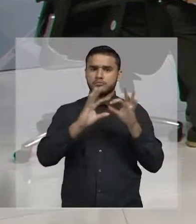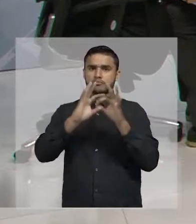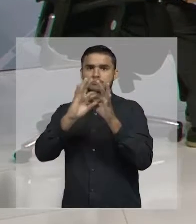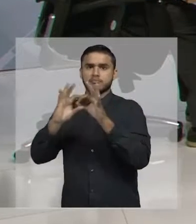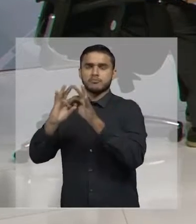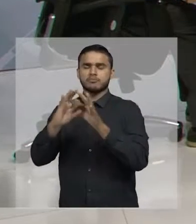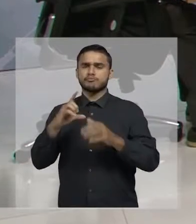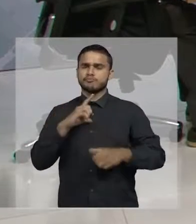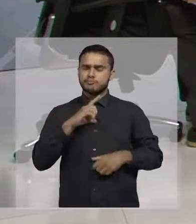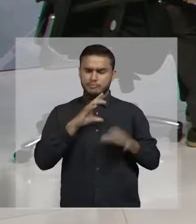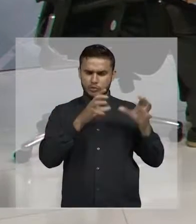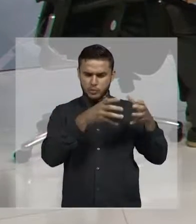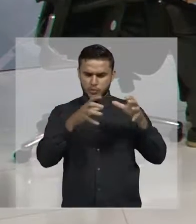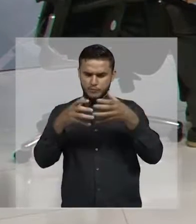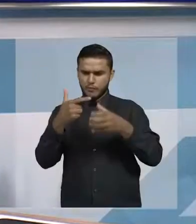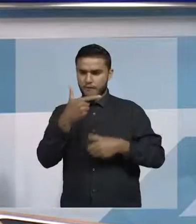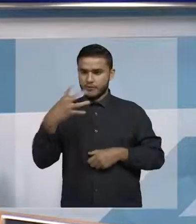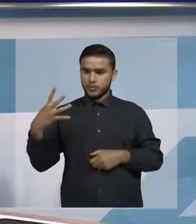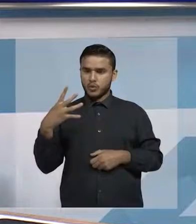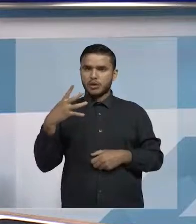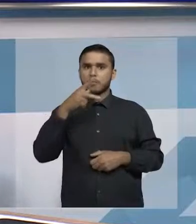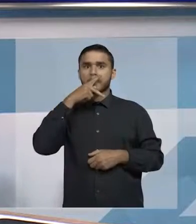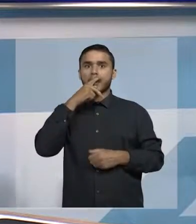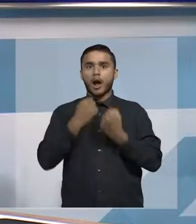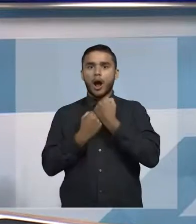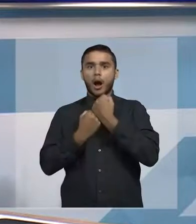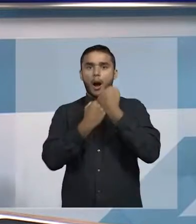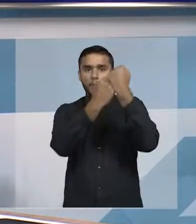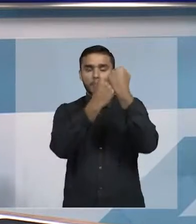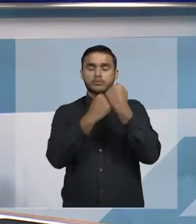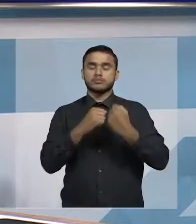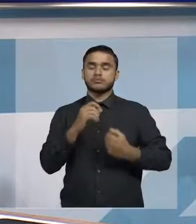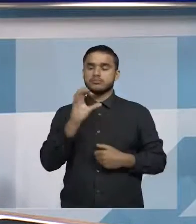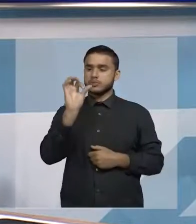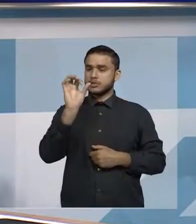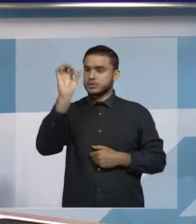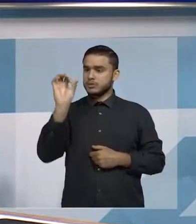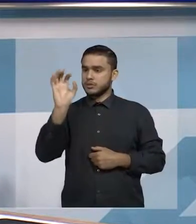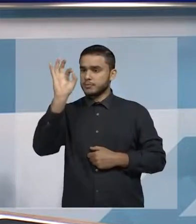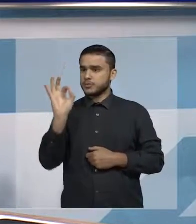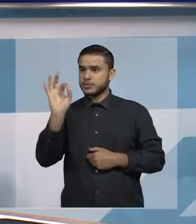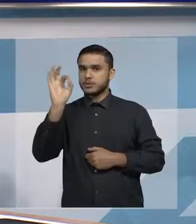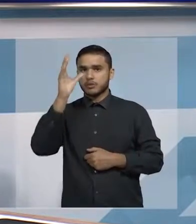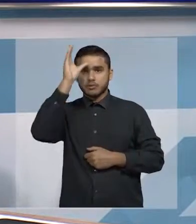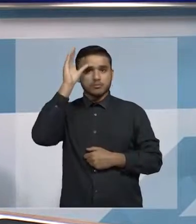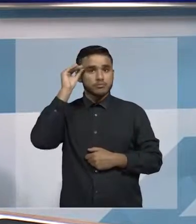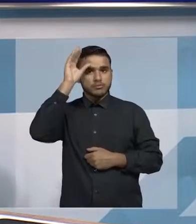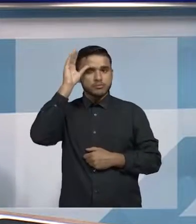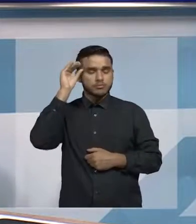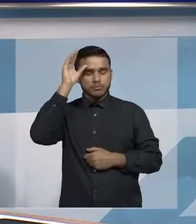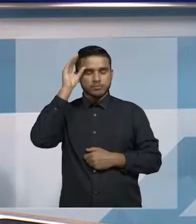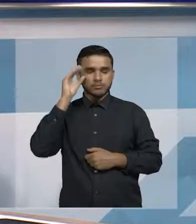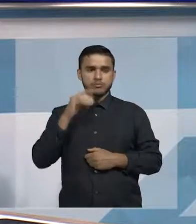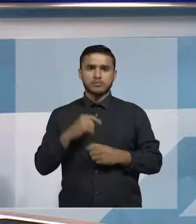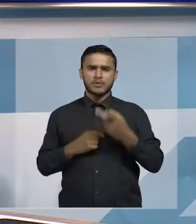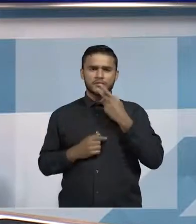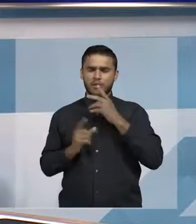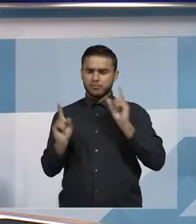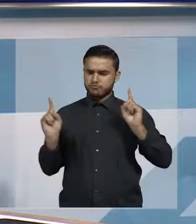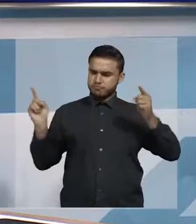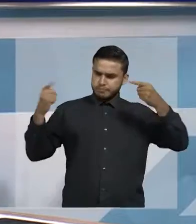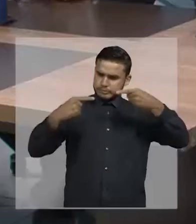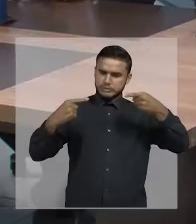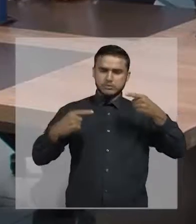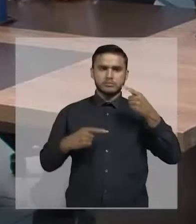66% na última pesquisa, contra 4 do seu principal oponente. Uma Assembleia de